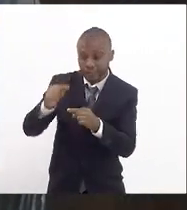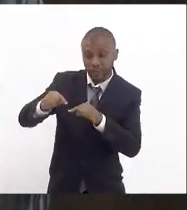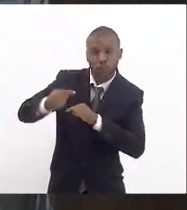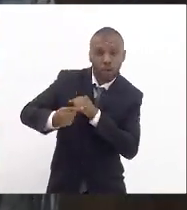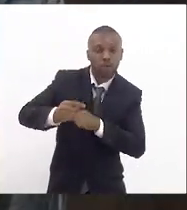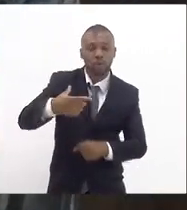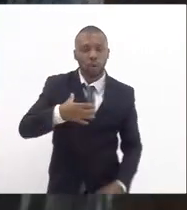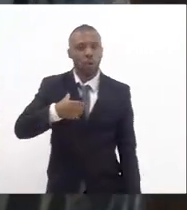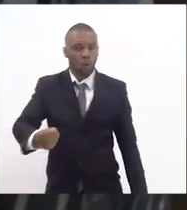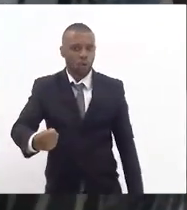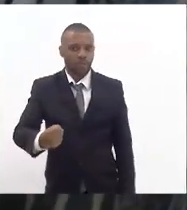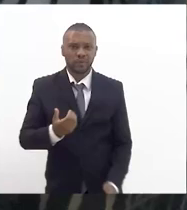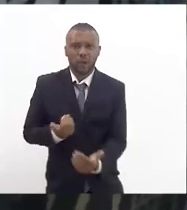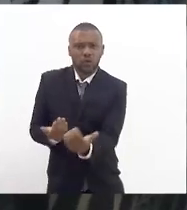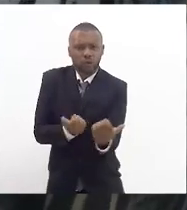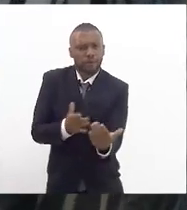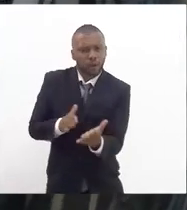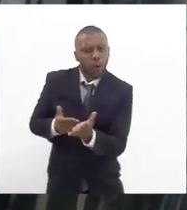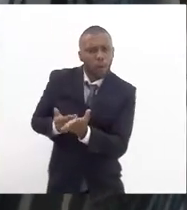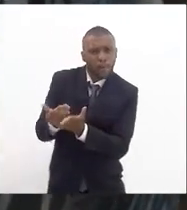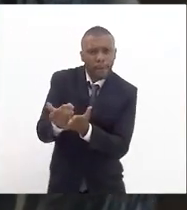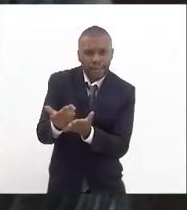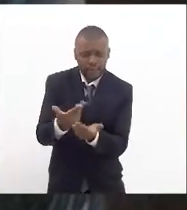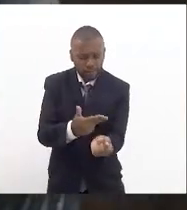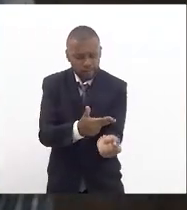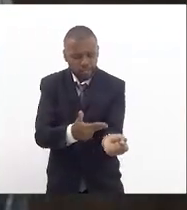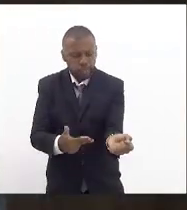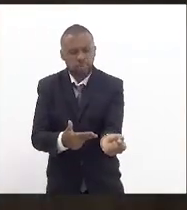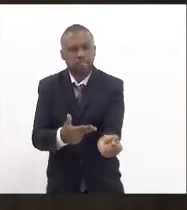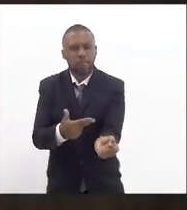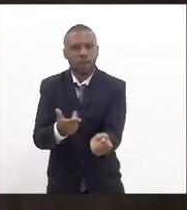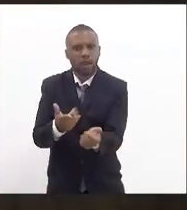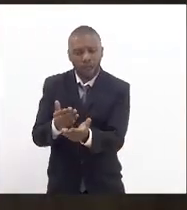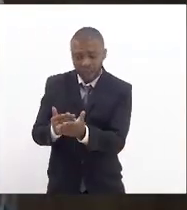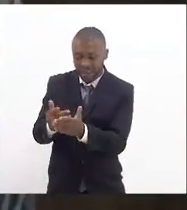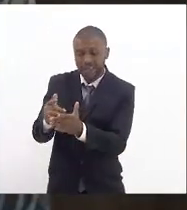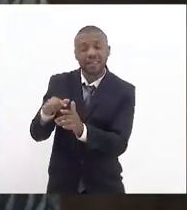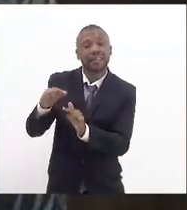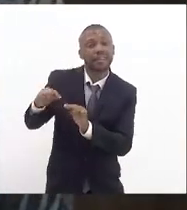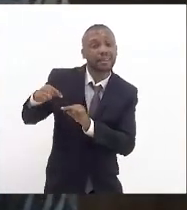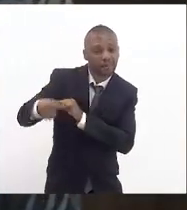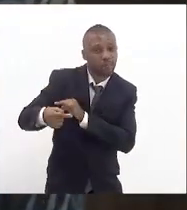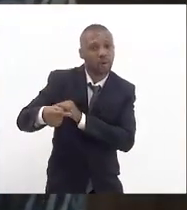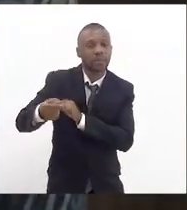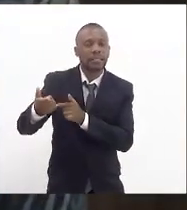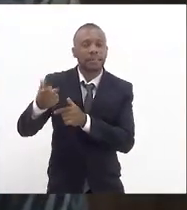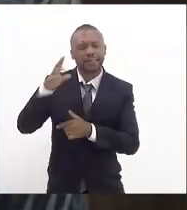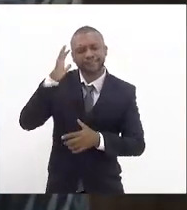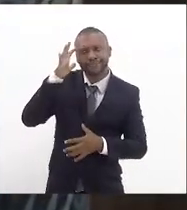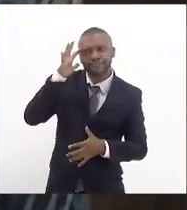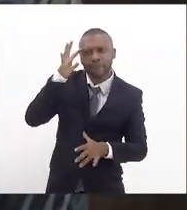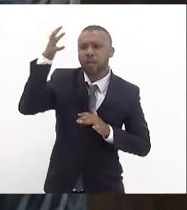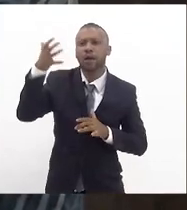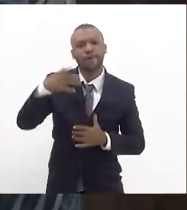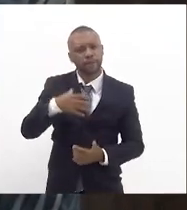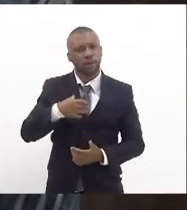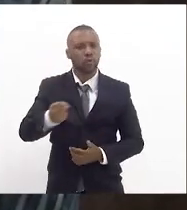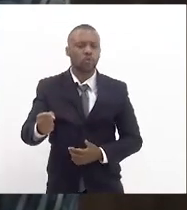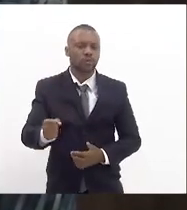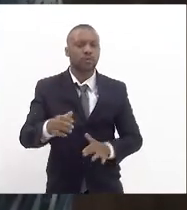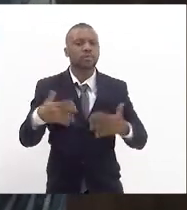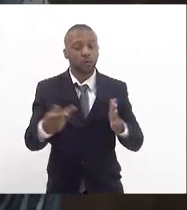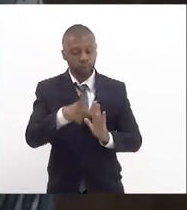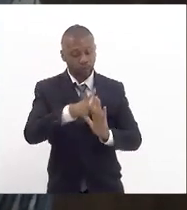jovens começam a se automutilando e acabam partindo para o suicídio. Então, parabéns, e que possamos ter